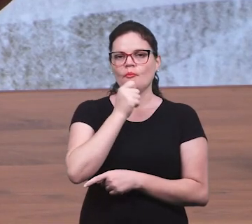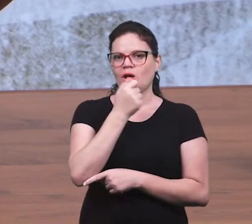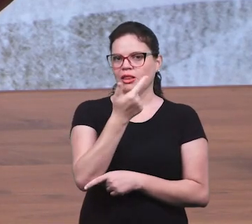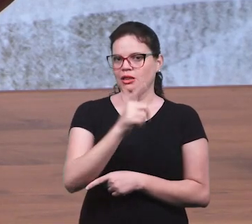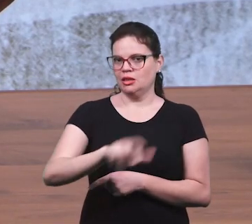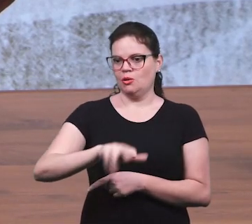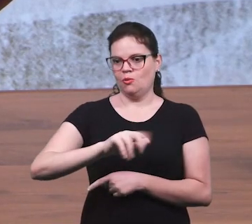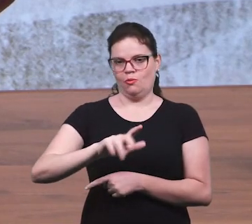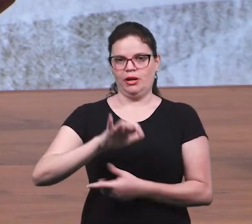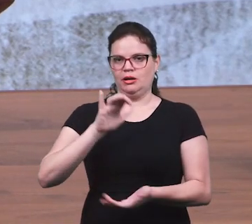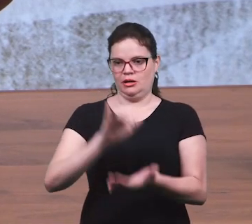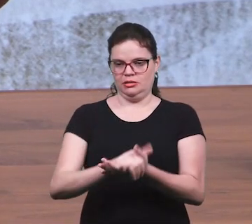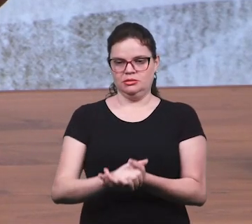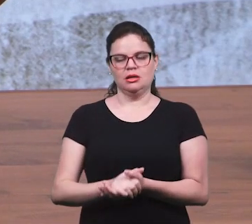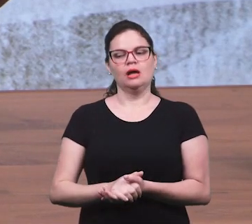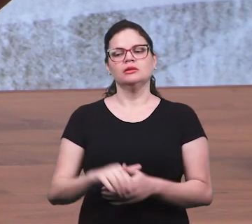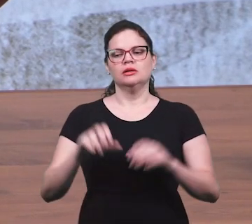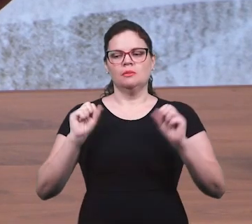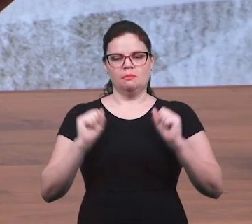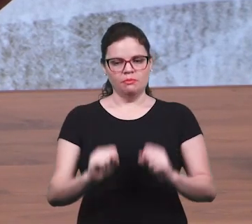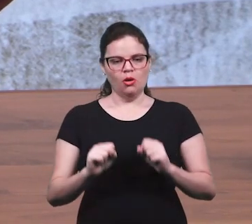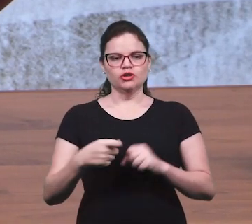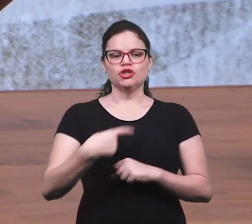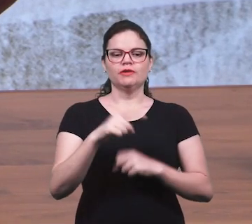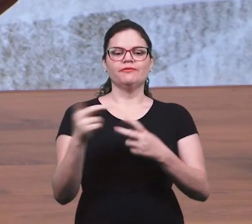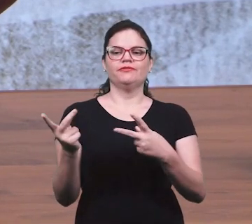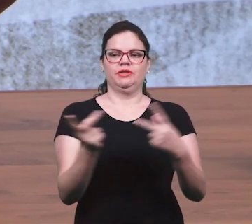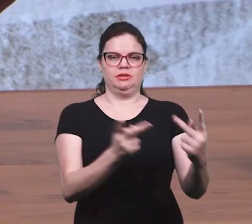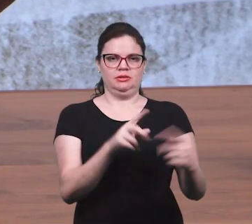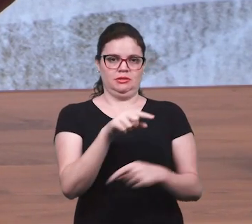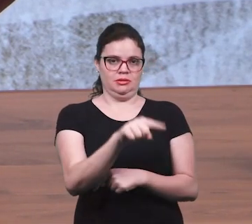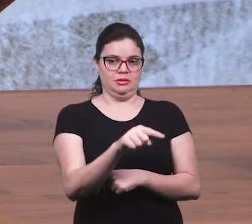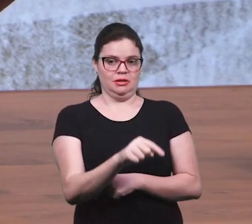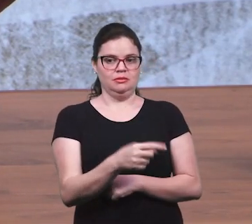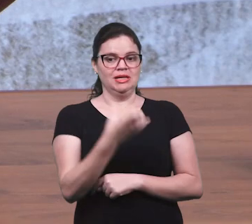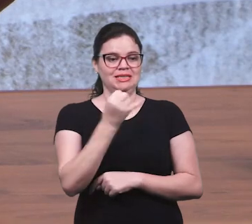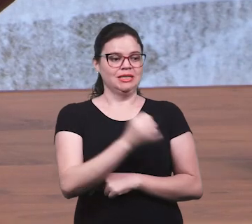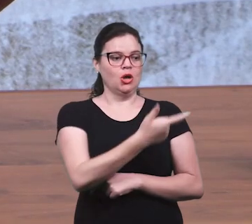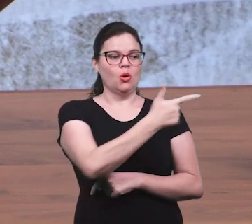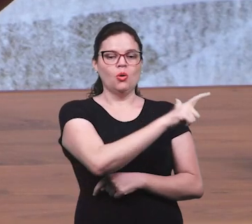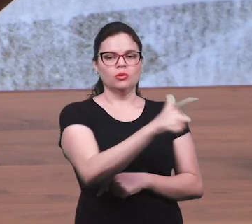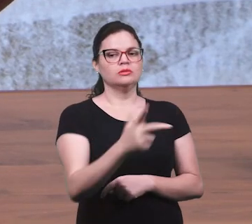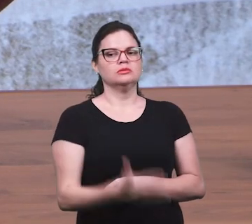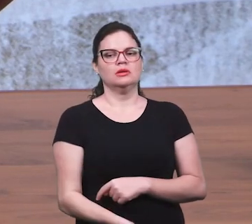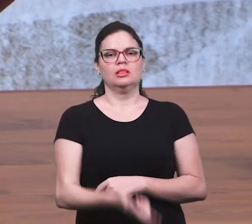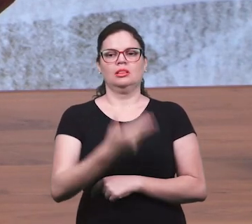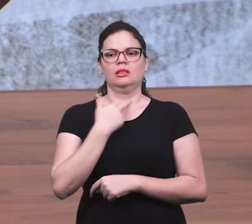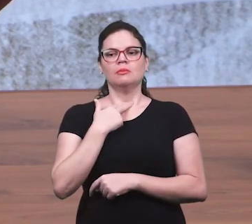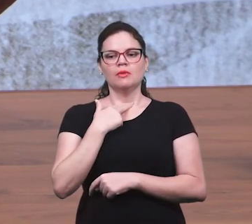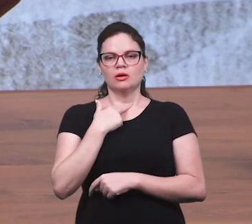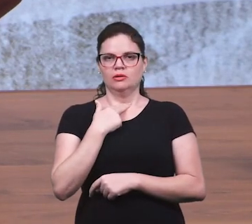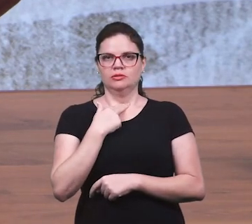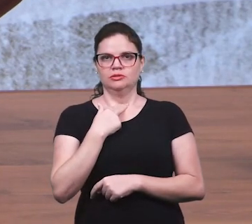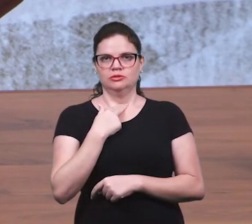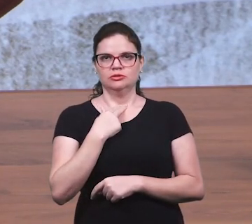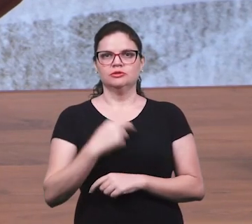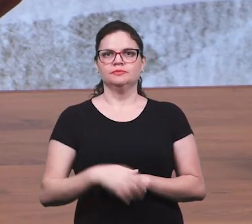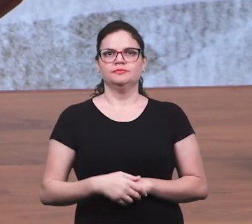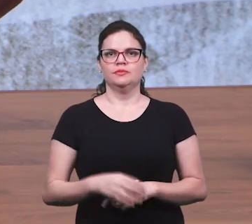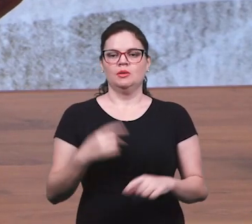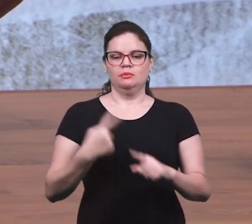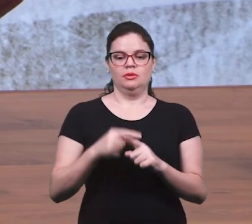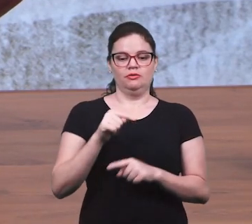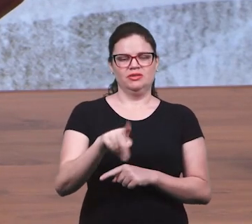marido. Por ela se contaminará. Não se contaminará por príncipe entre os